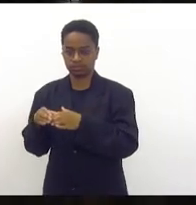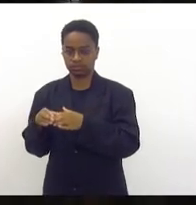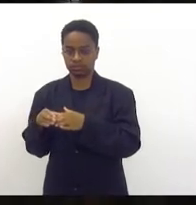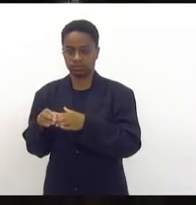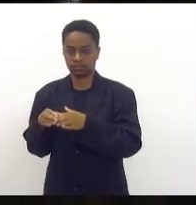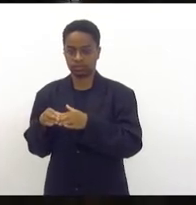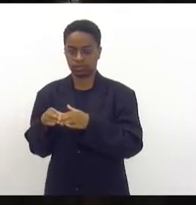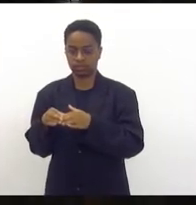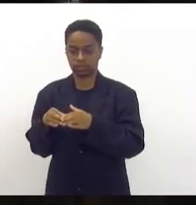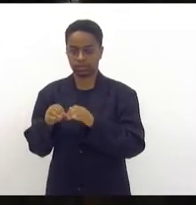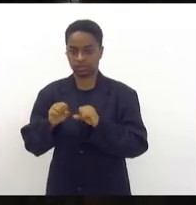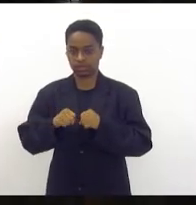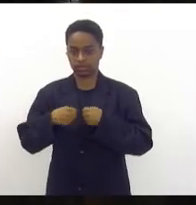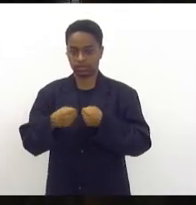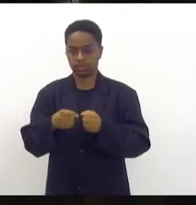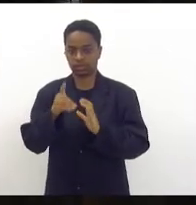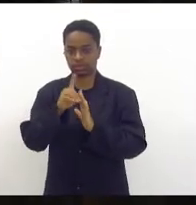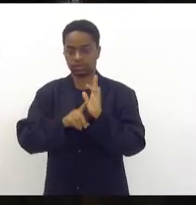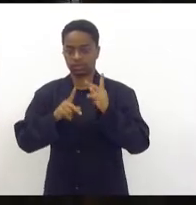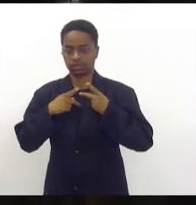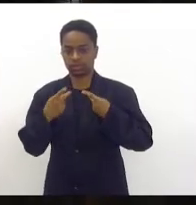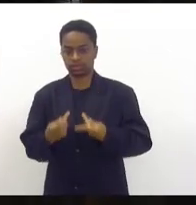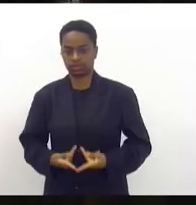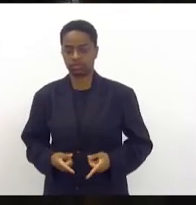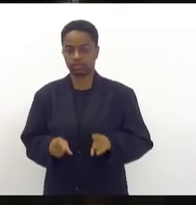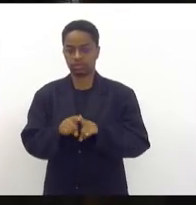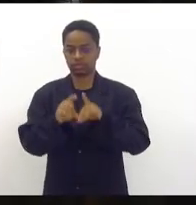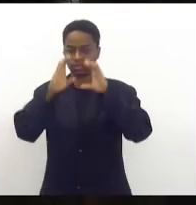De Defesa dos Direitos Humanos e